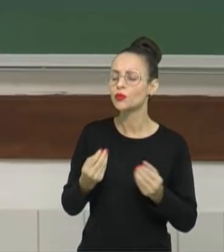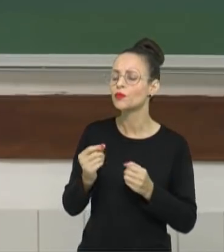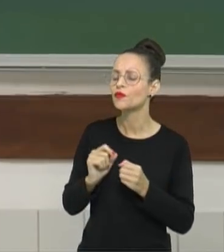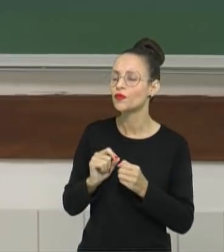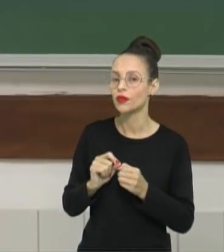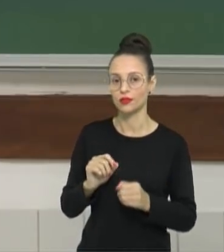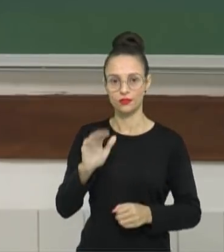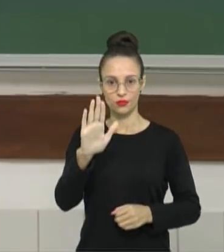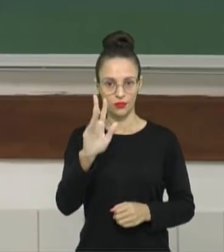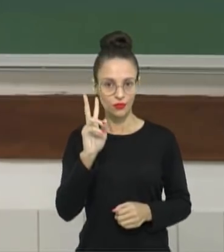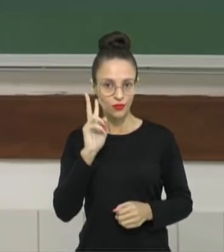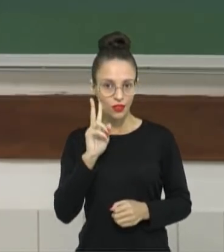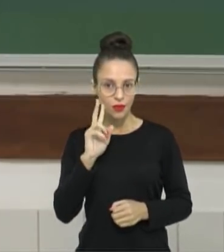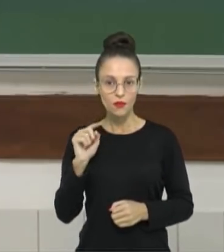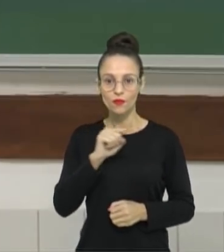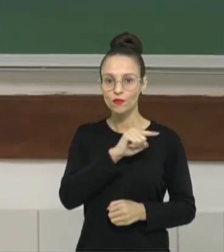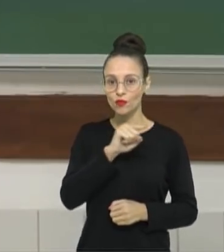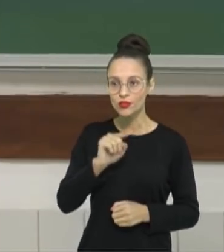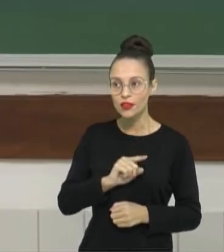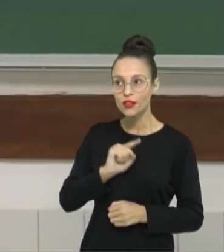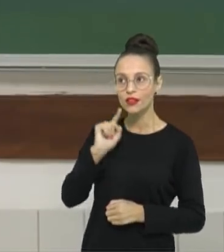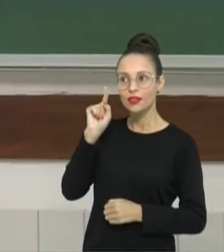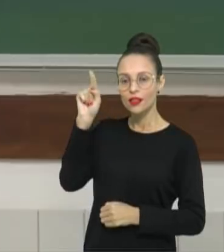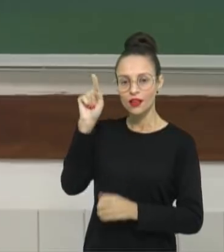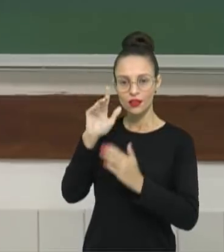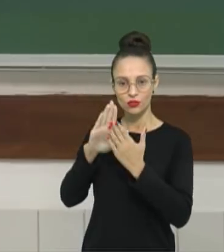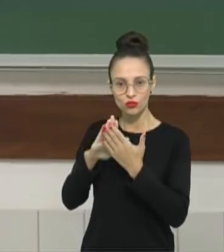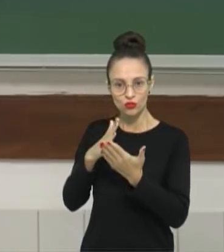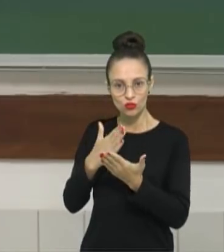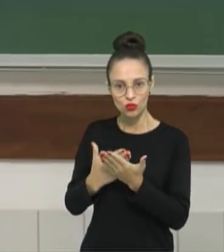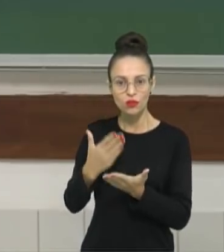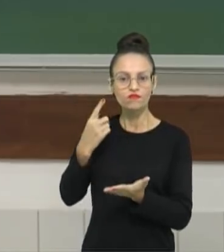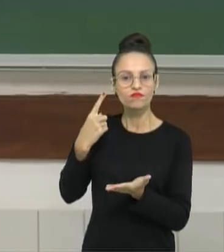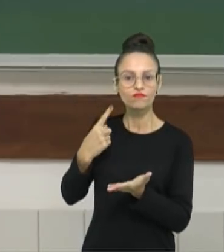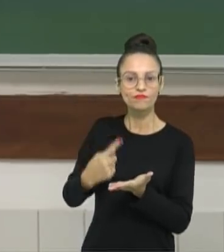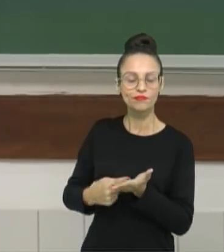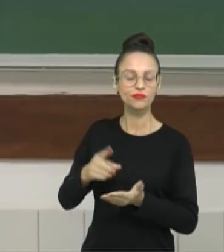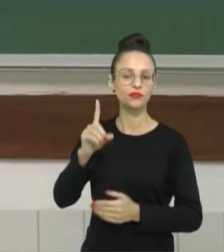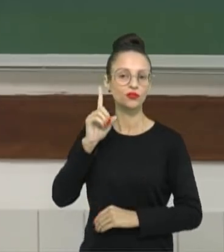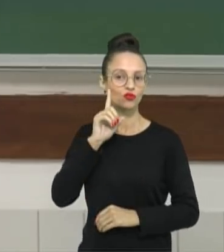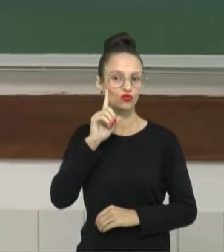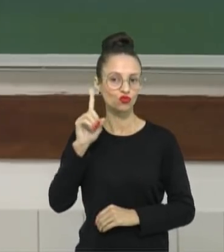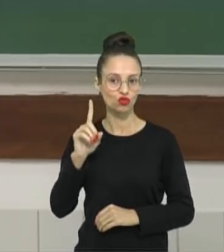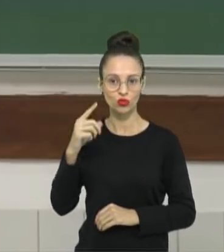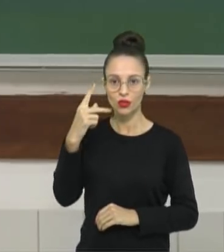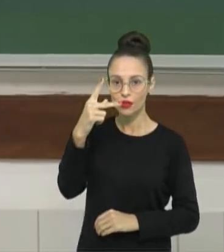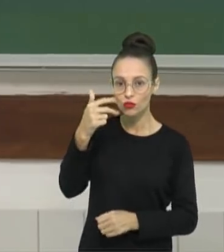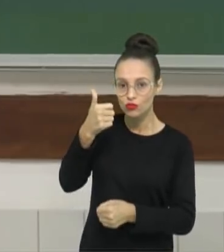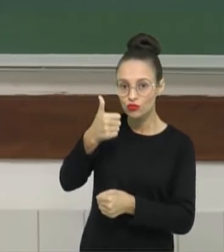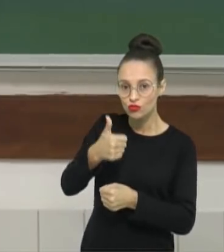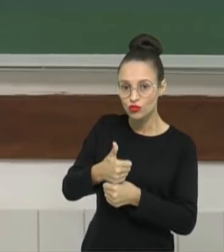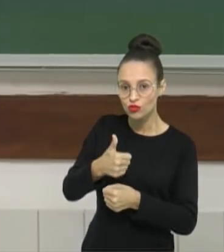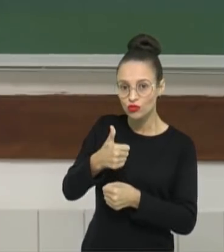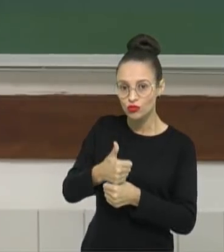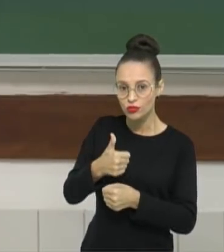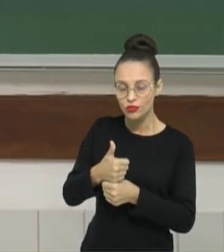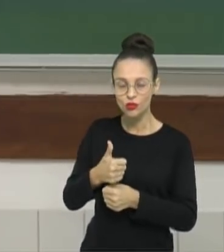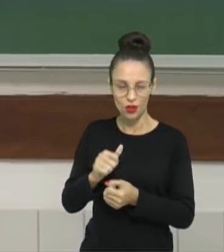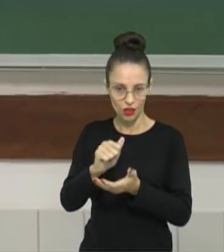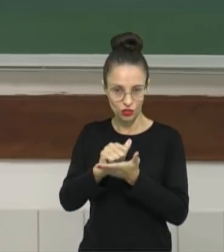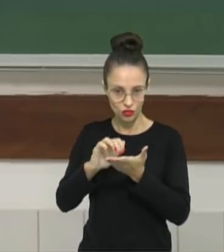faço? Lembra que você pega aí na sua escola, na data combinada com o seu diretor ou diretora,